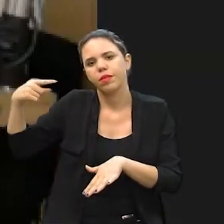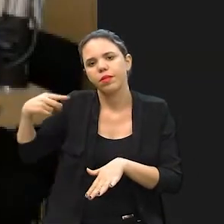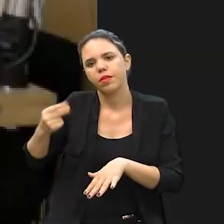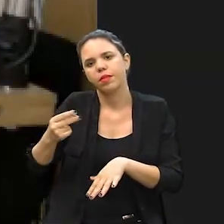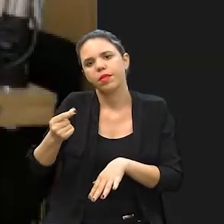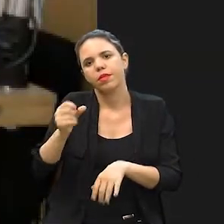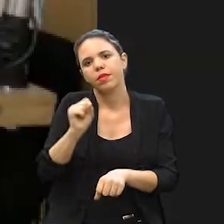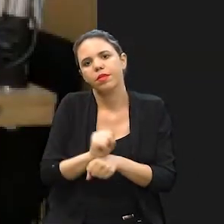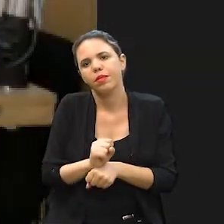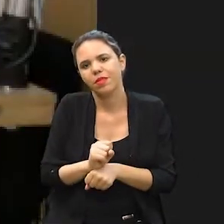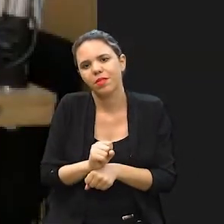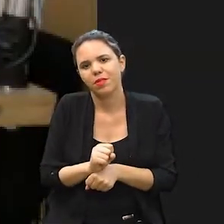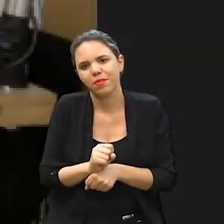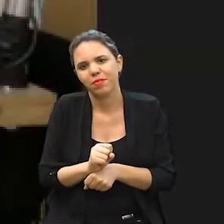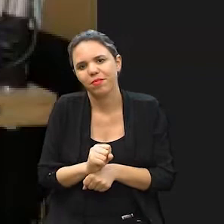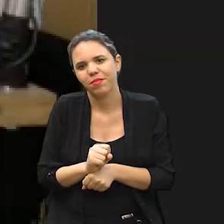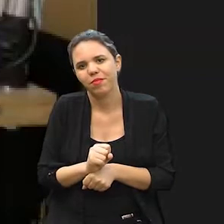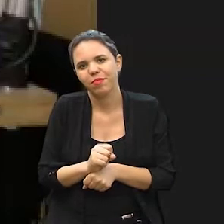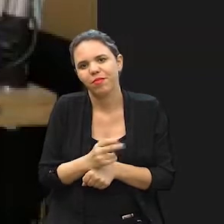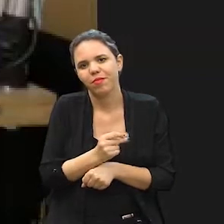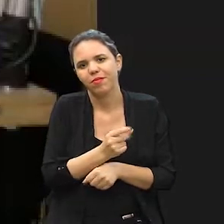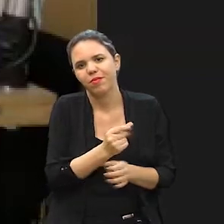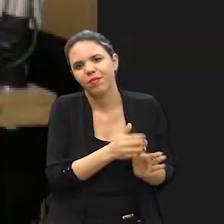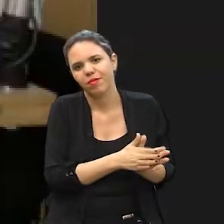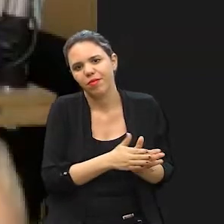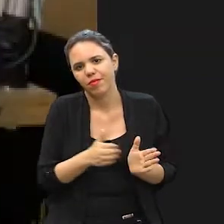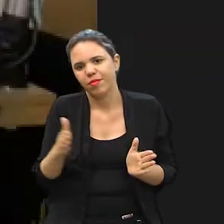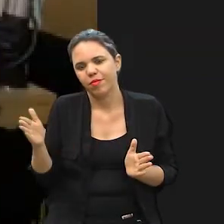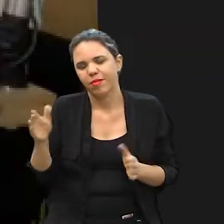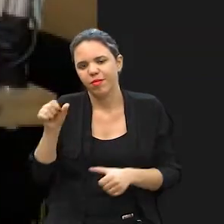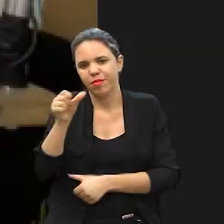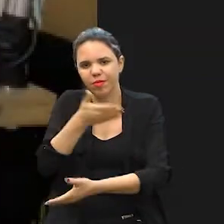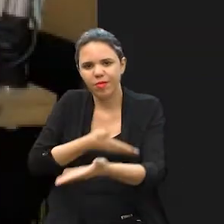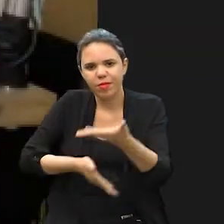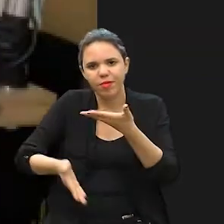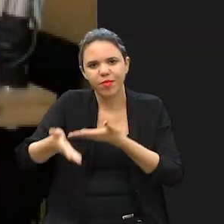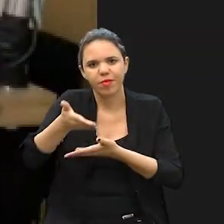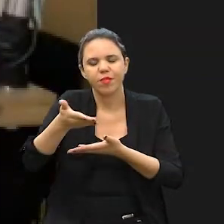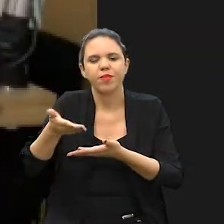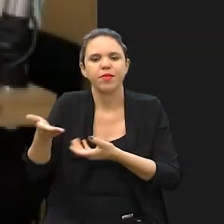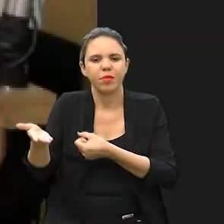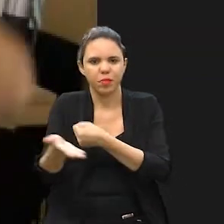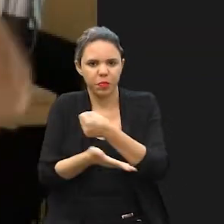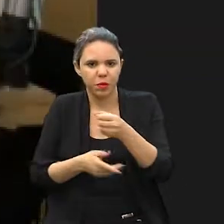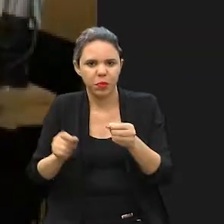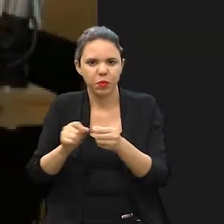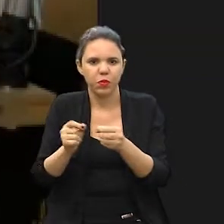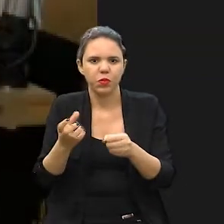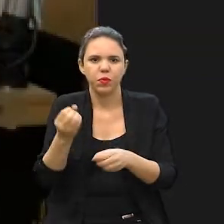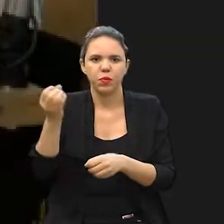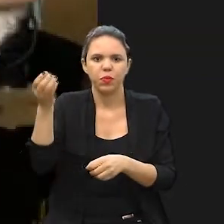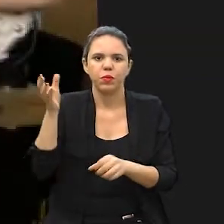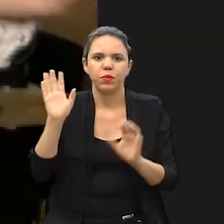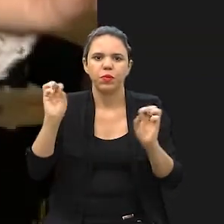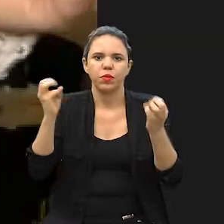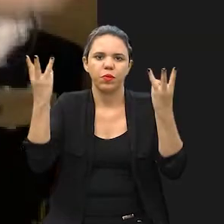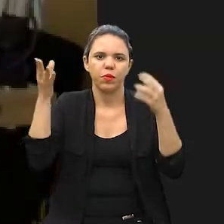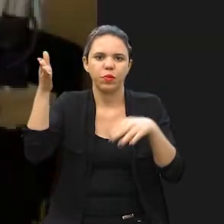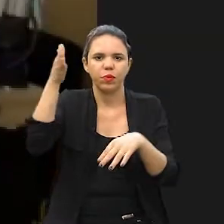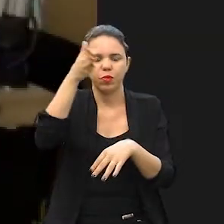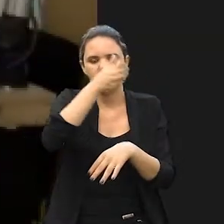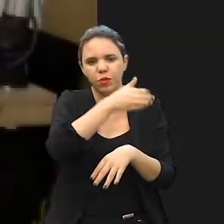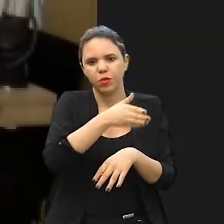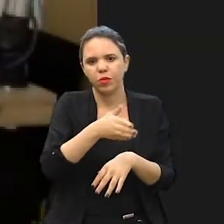muito tempo parado, muito tempo trocando basicamente o que a gente fazia, que era viajar fazendo show, a gente